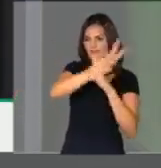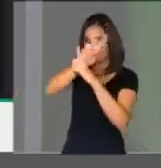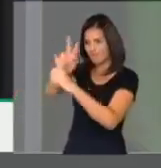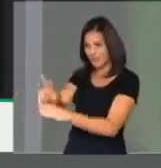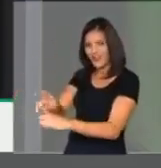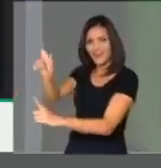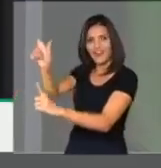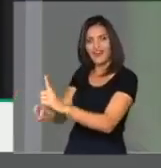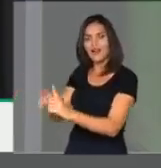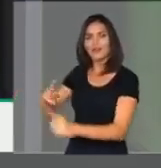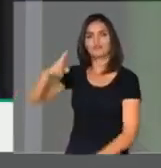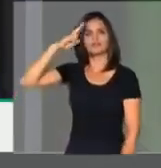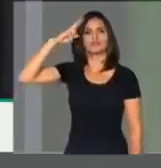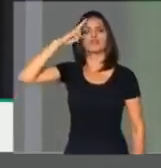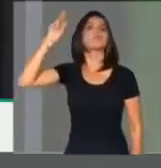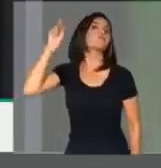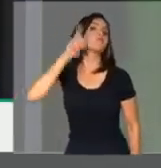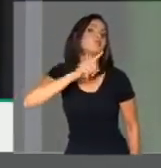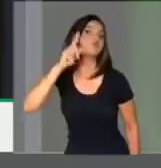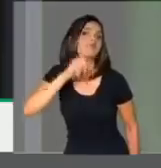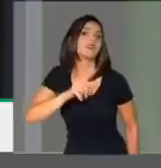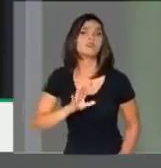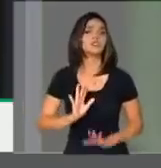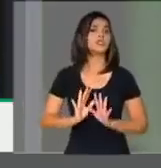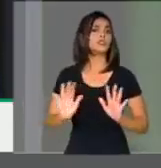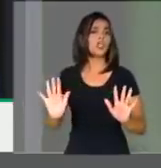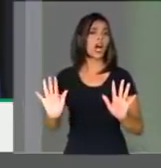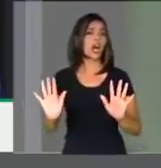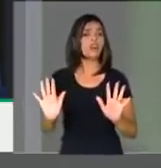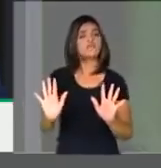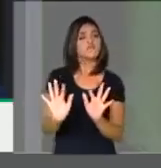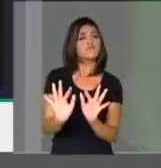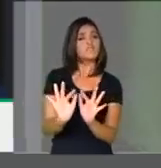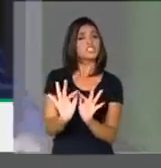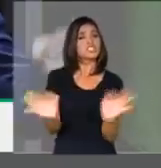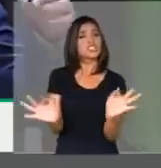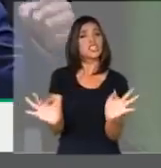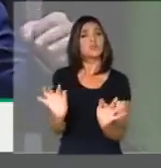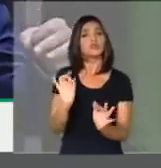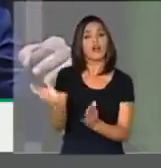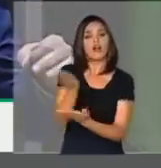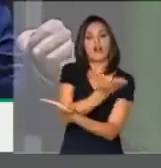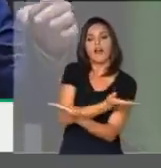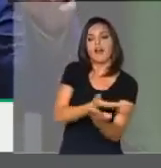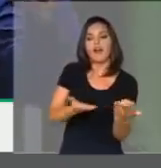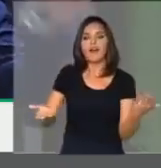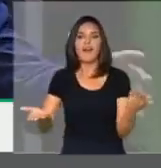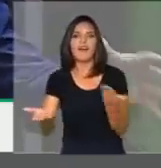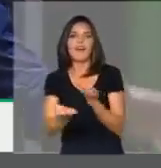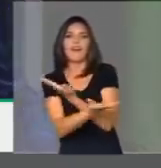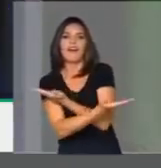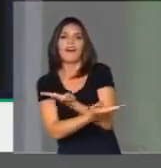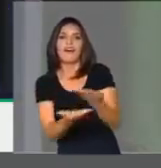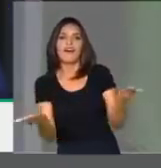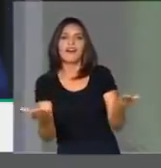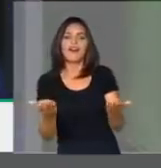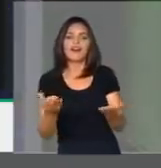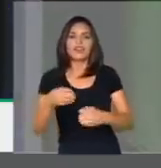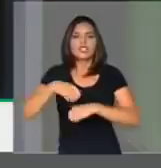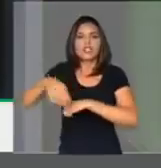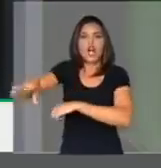Armadas Americanas era simplesmente um intercâmbio cultural.